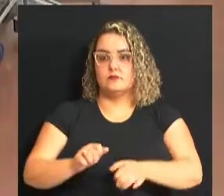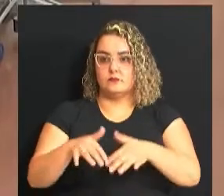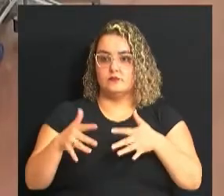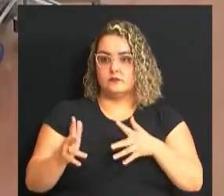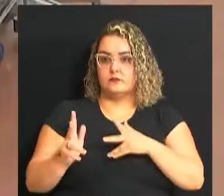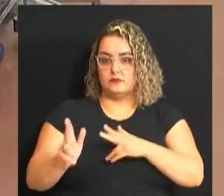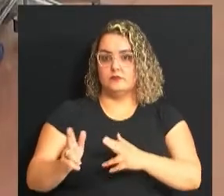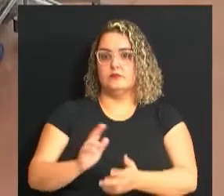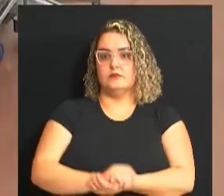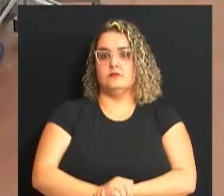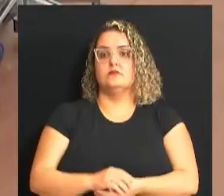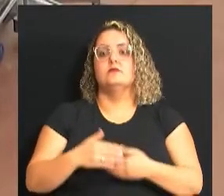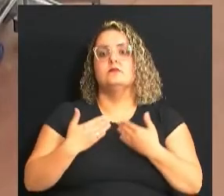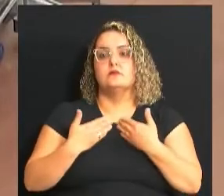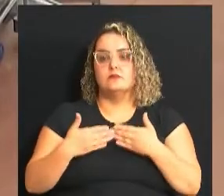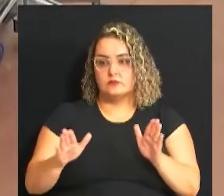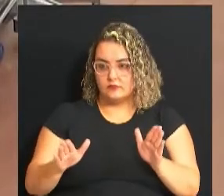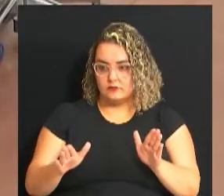Nós